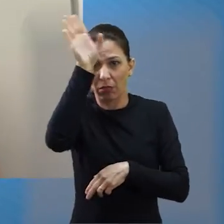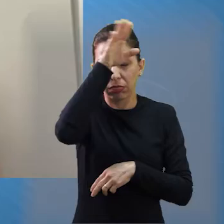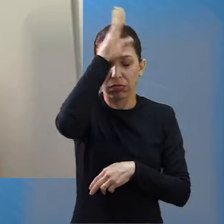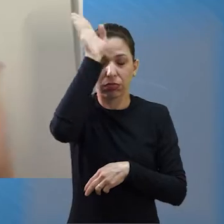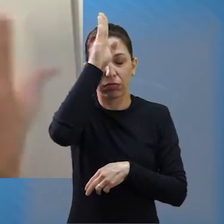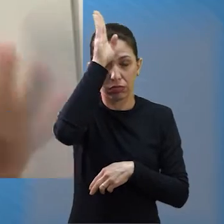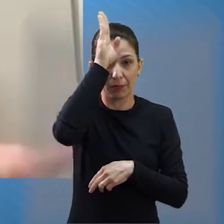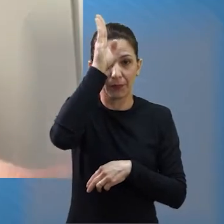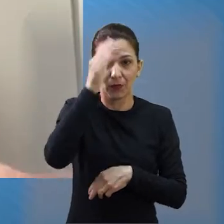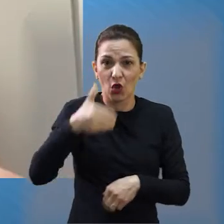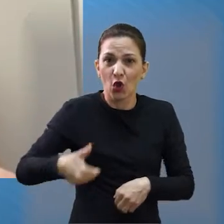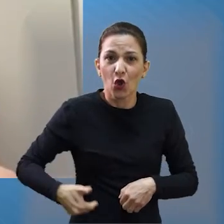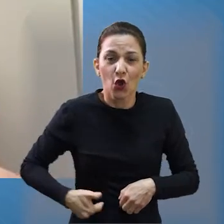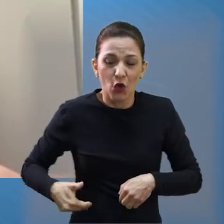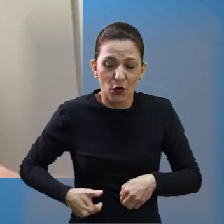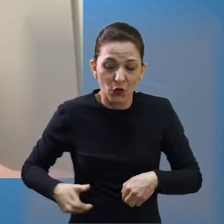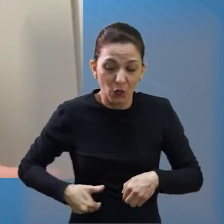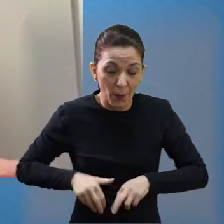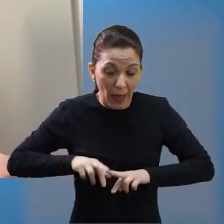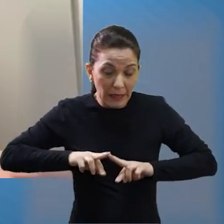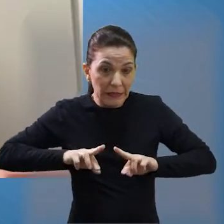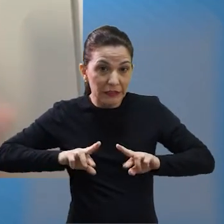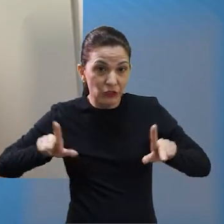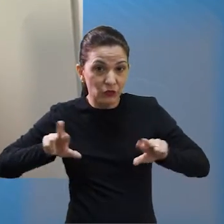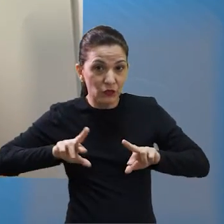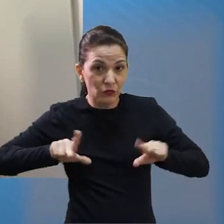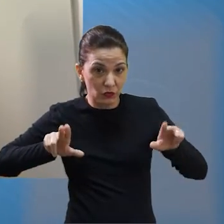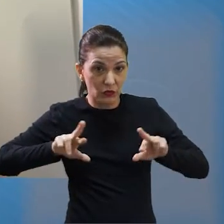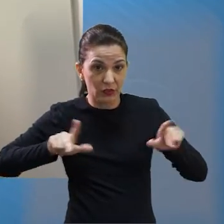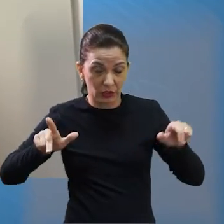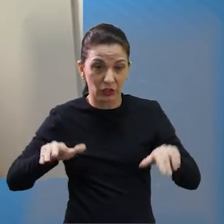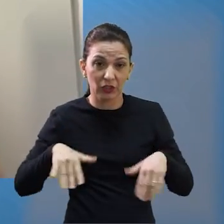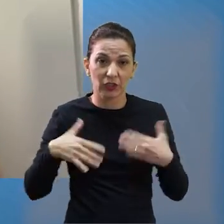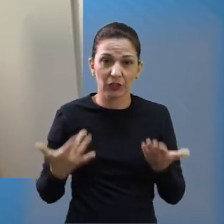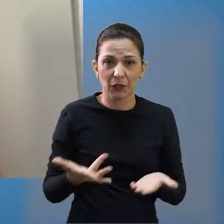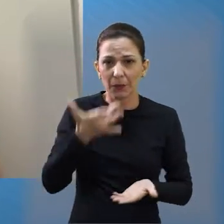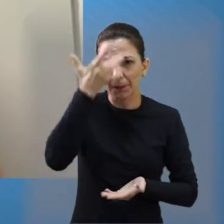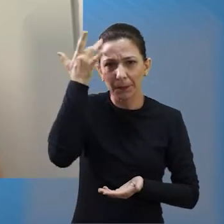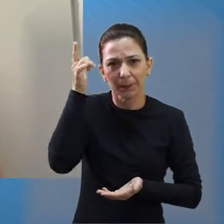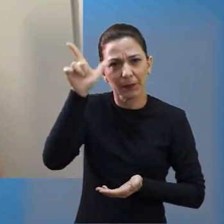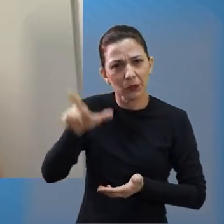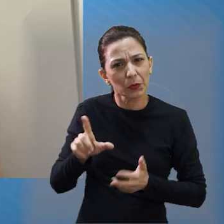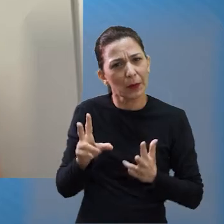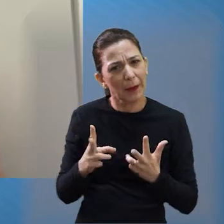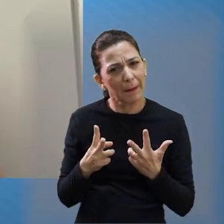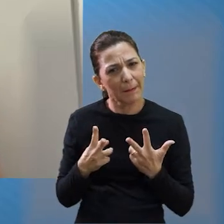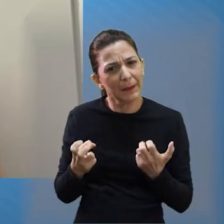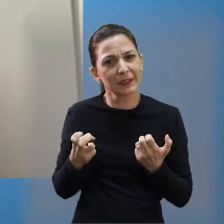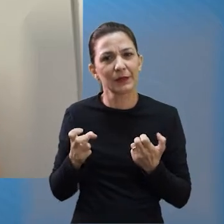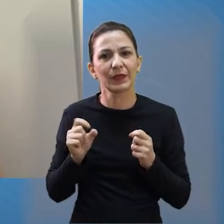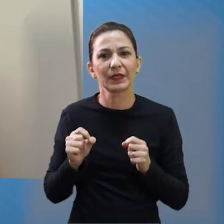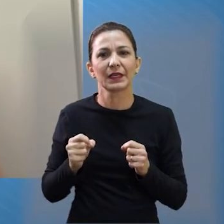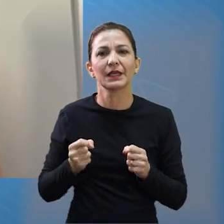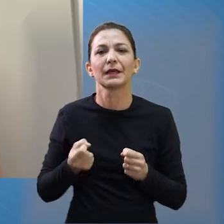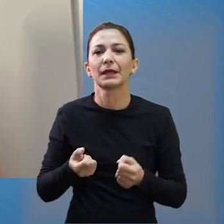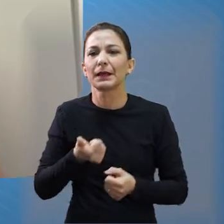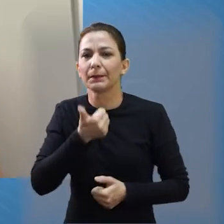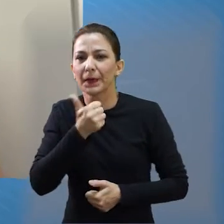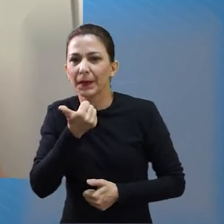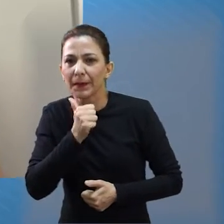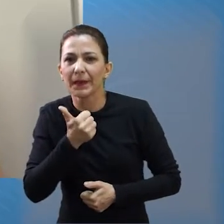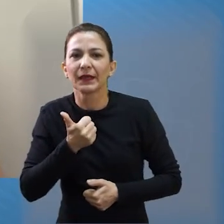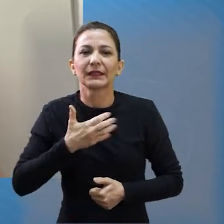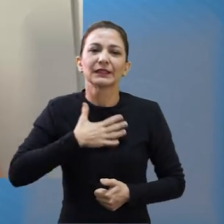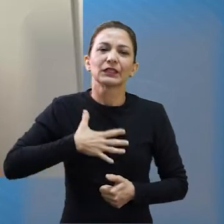de fome, é uma coisa busca por prazer, né? E aí ele não consegue, ele passa mal, e ele para